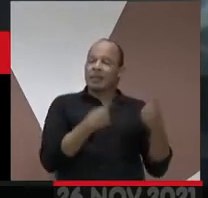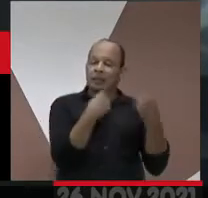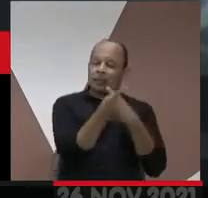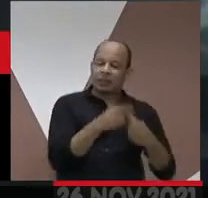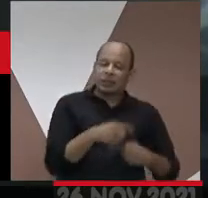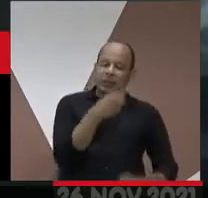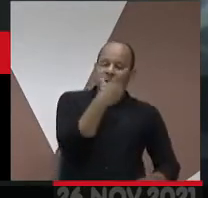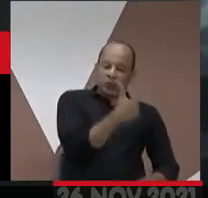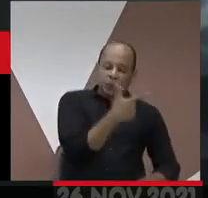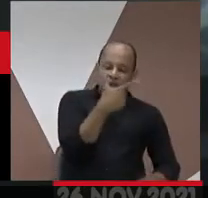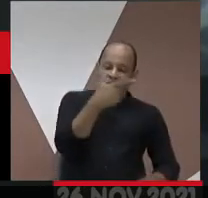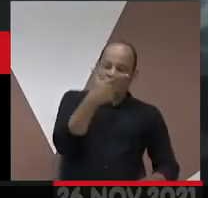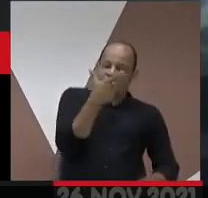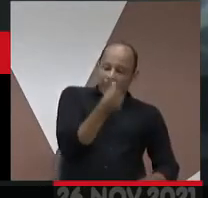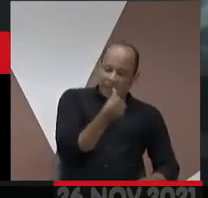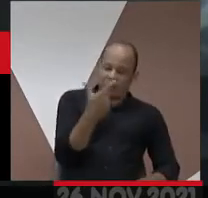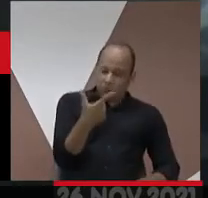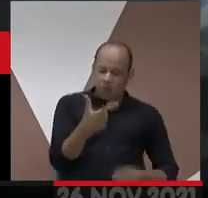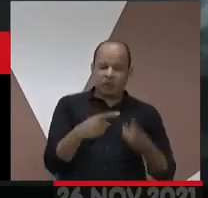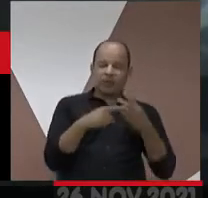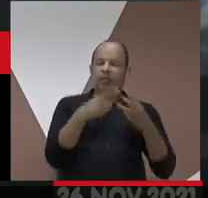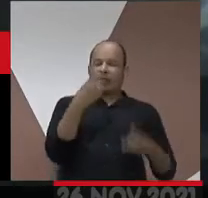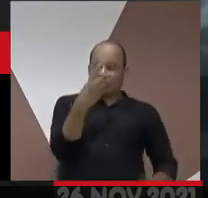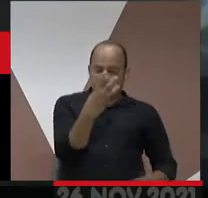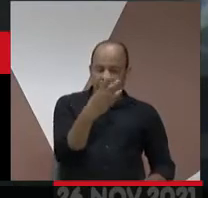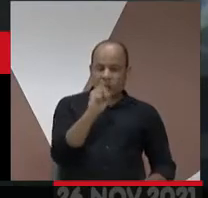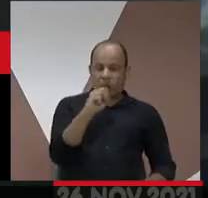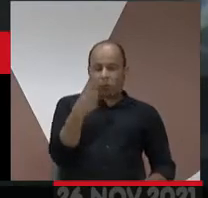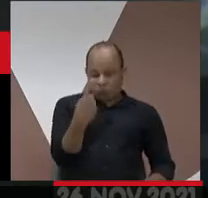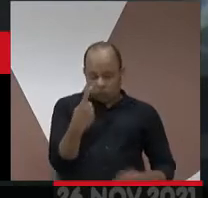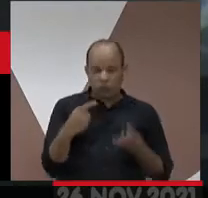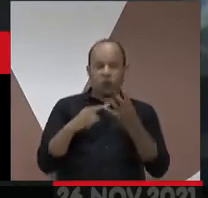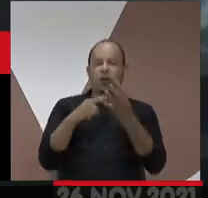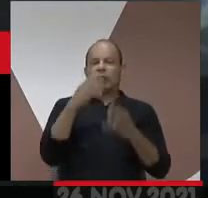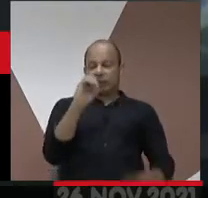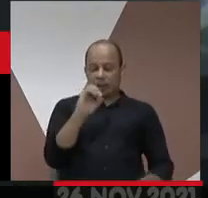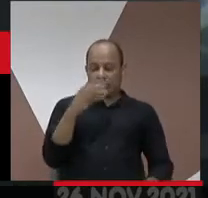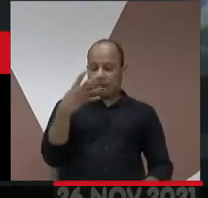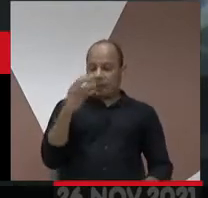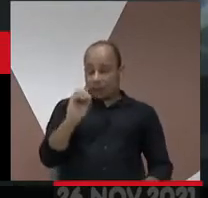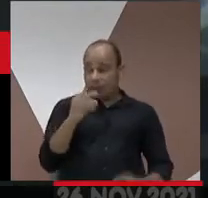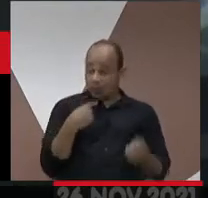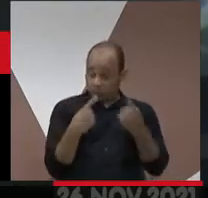262-381-040 e desviá-la do trânsito urbano. No caso de Betim,